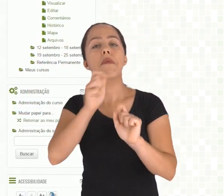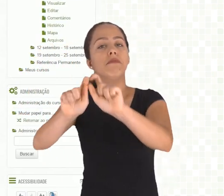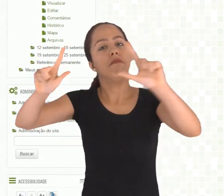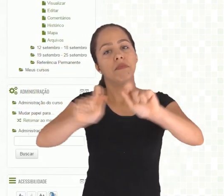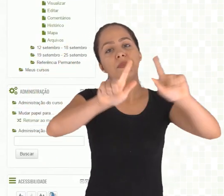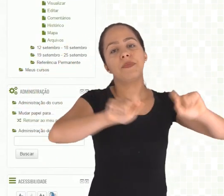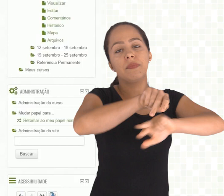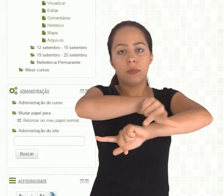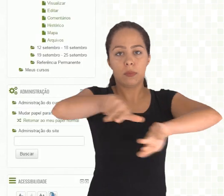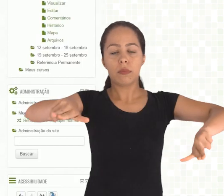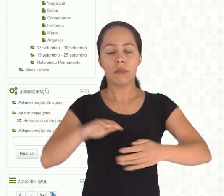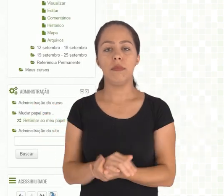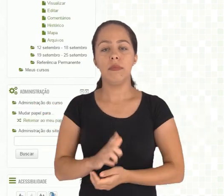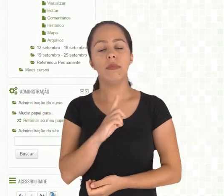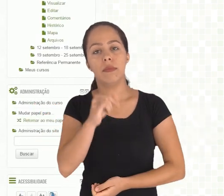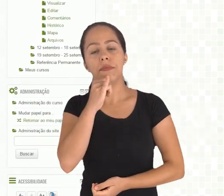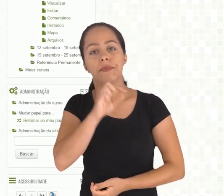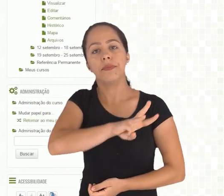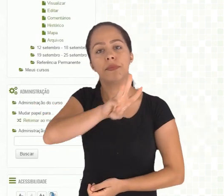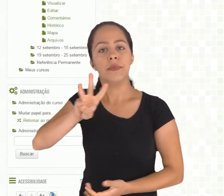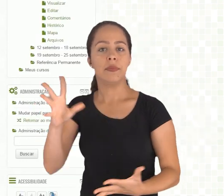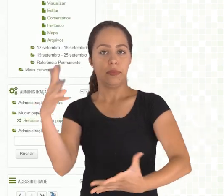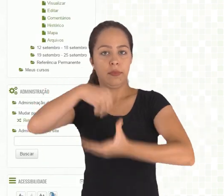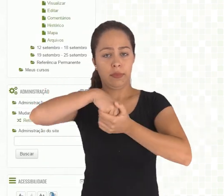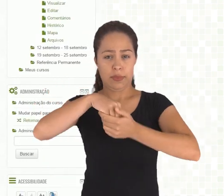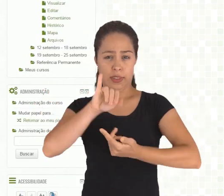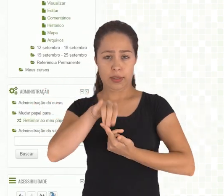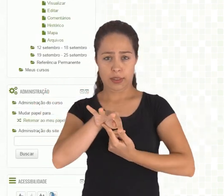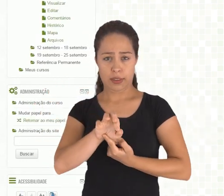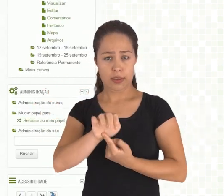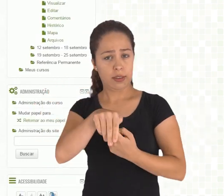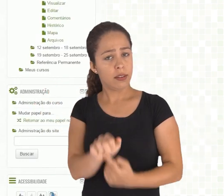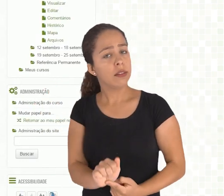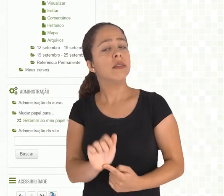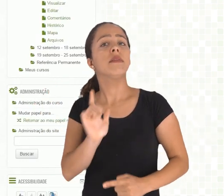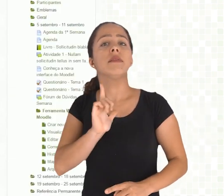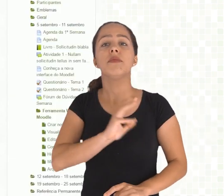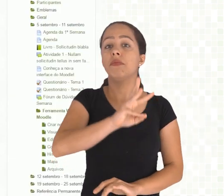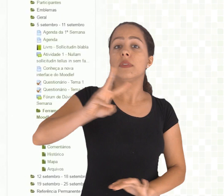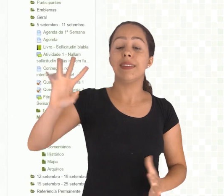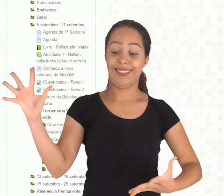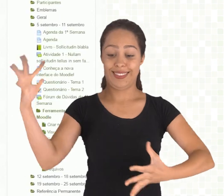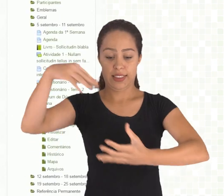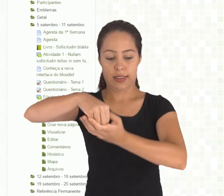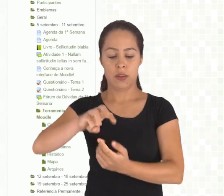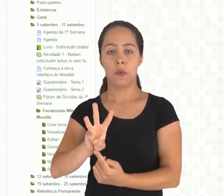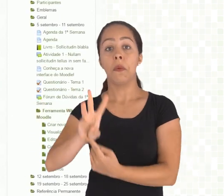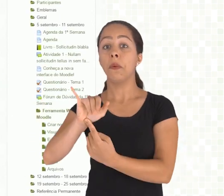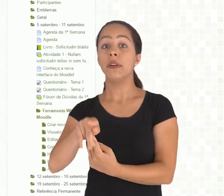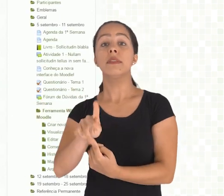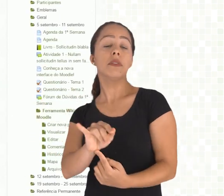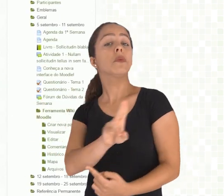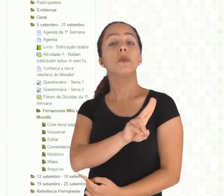como é o caso aqui nós temos aqui por exemplo uma página interna está vendo esse link quando o incrível caio na para uma página interna